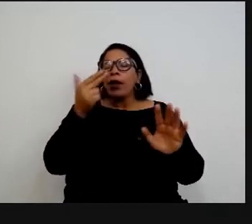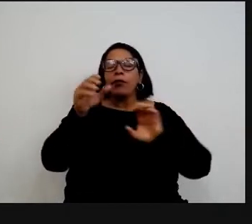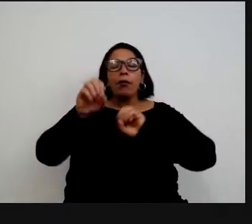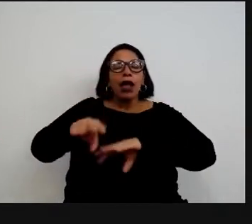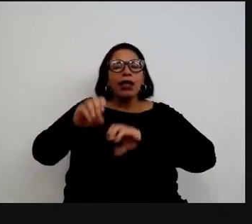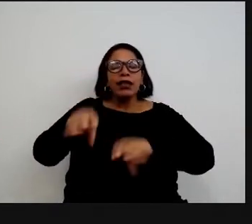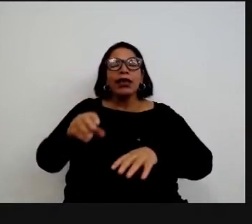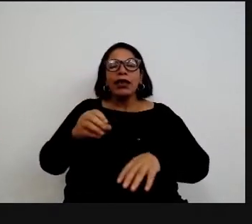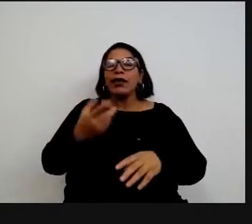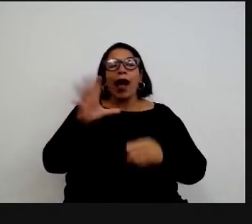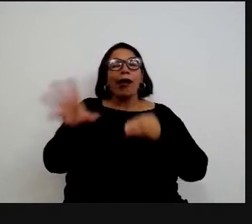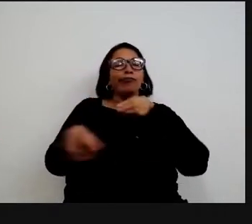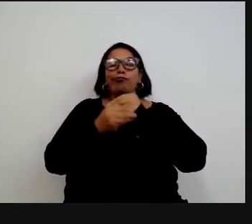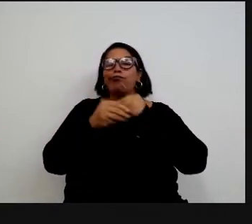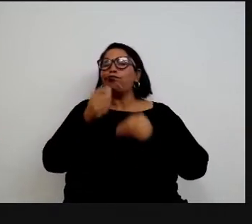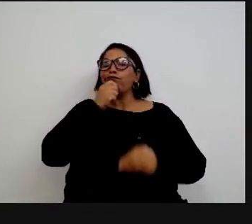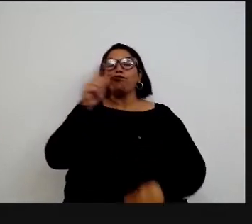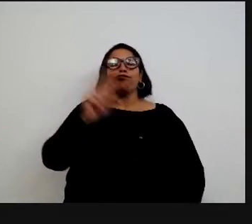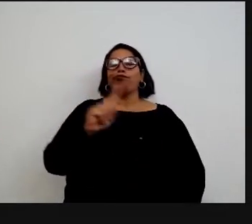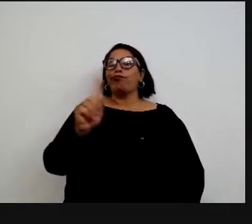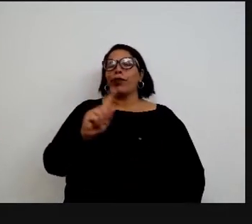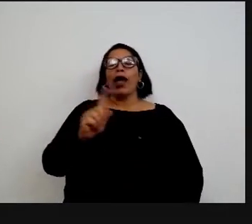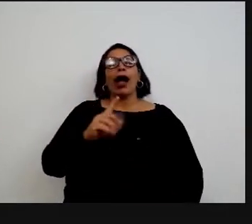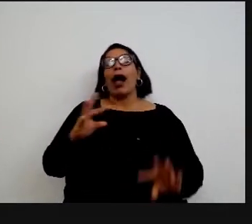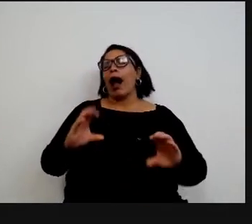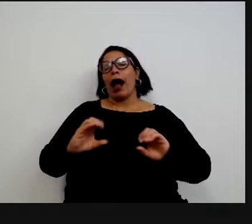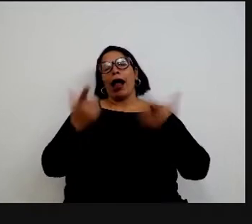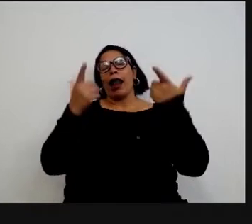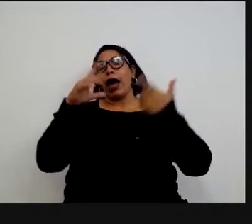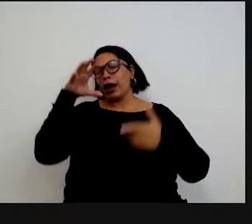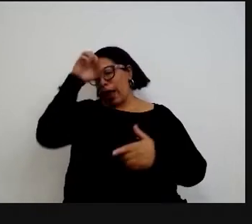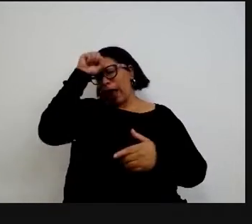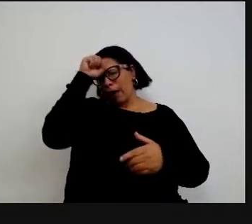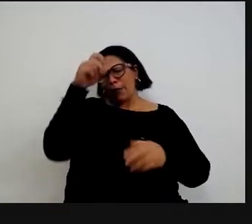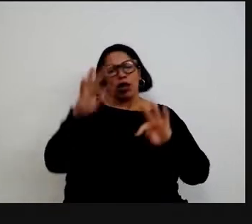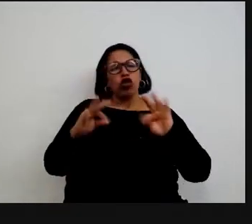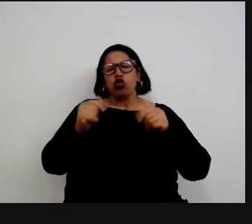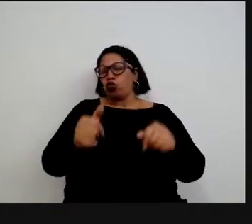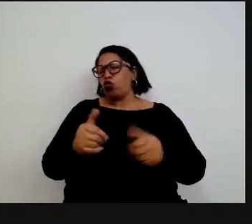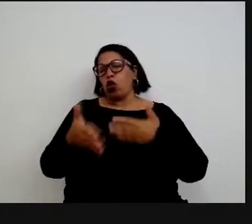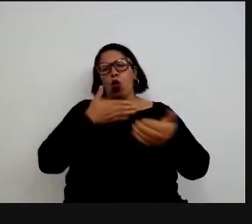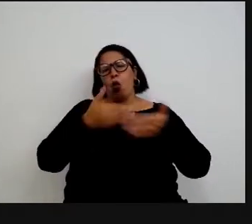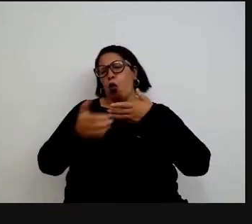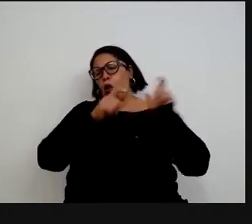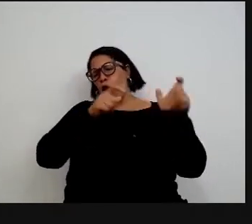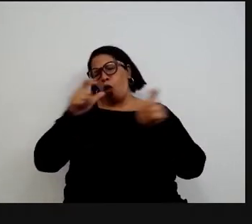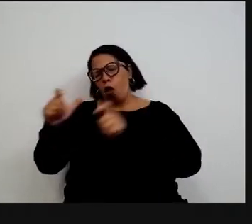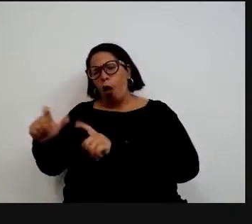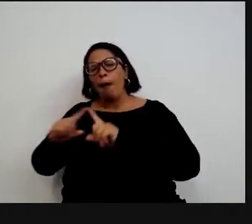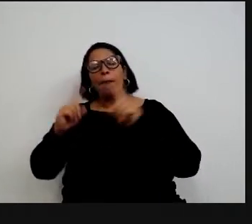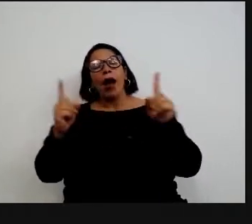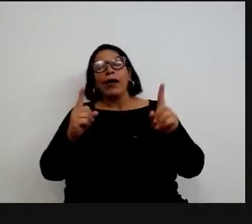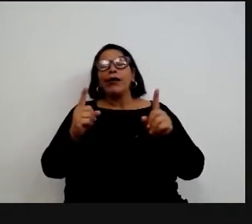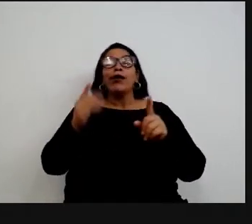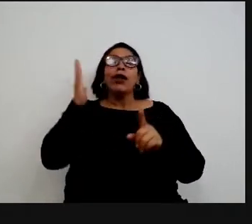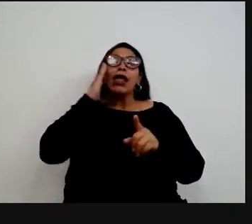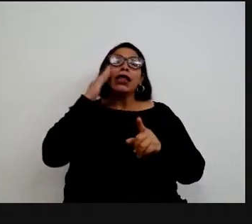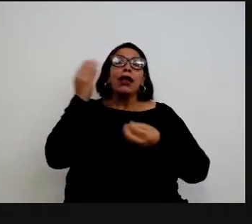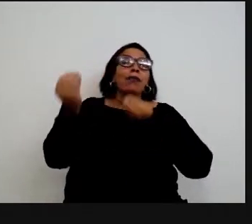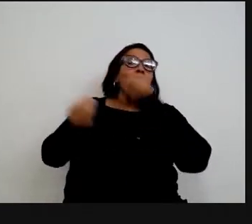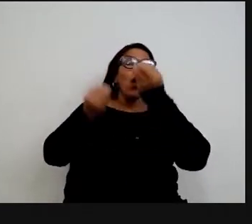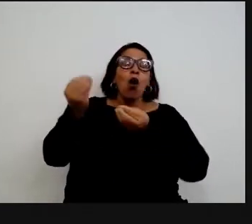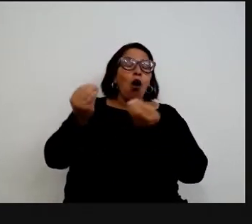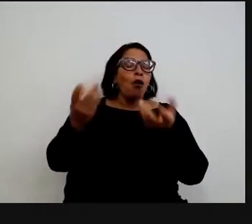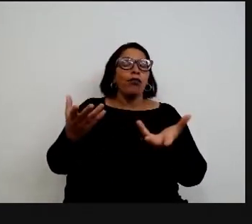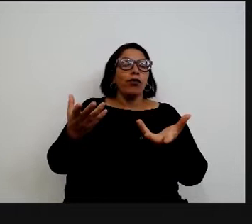para a educação, nem sempre agregam. As pessoas aprendem com tudo, lógico, né, em todo lugar, mas eu queria escutá-los um pouco a respeito